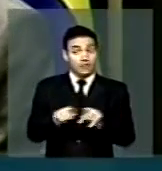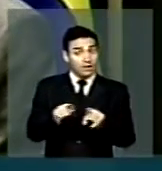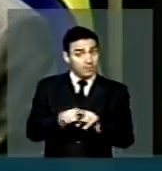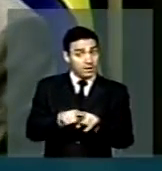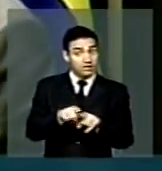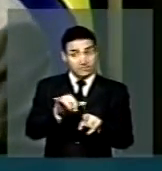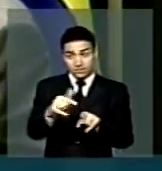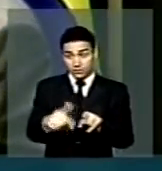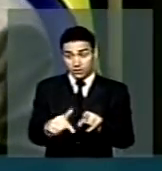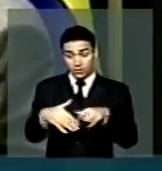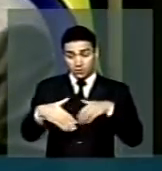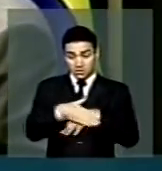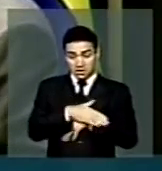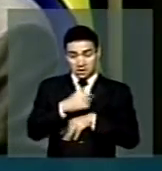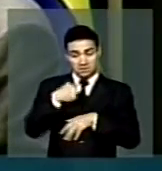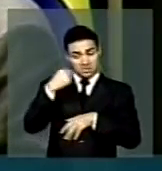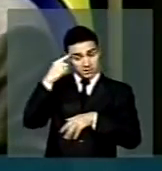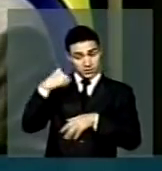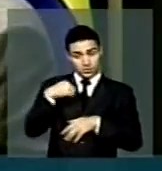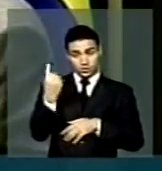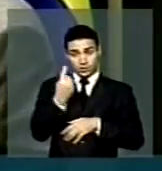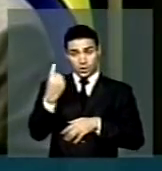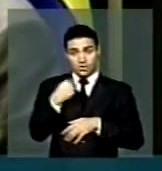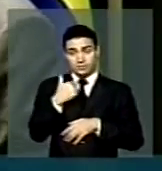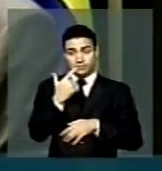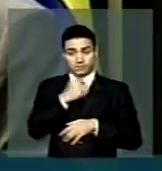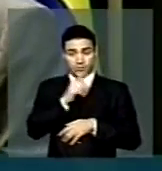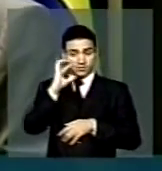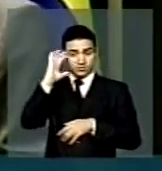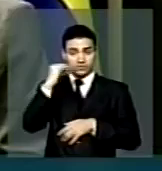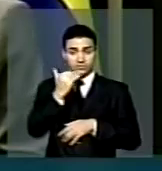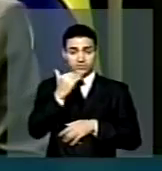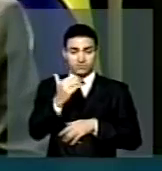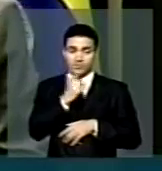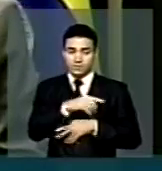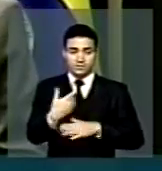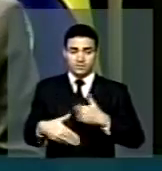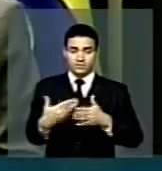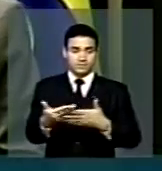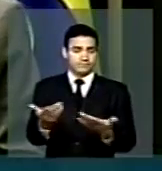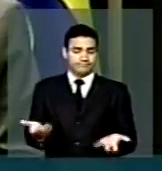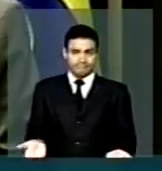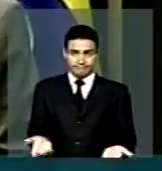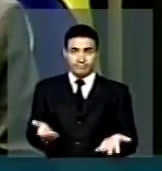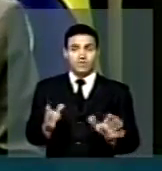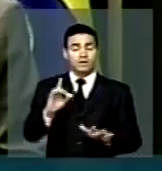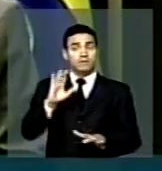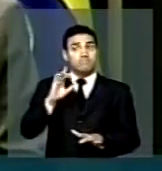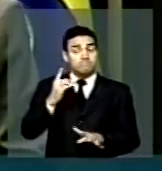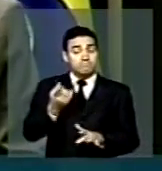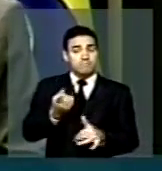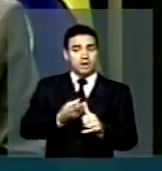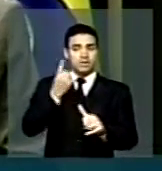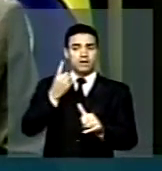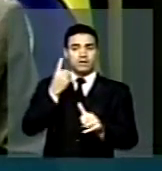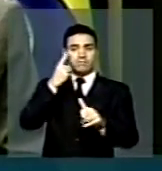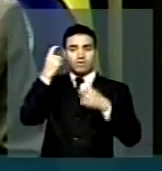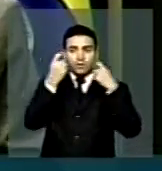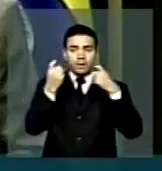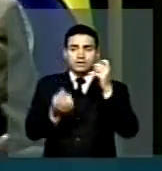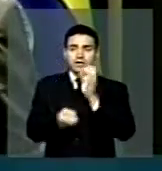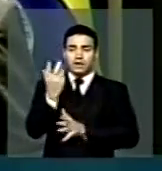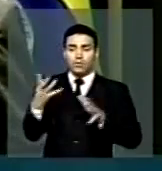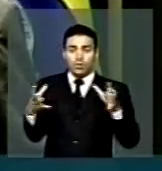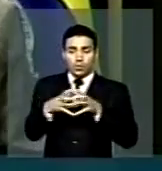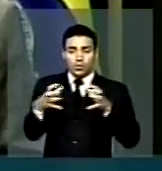humildade para saber que sozinho não resolvem, não avançam. Minha primeira preocupação foi de criar uma equipe,